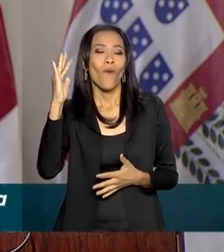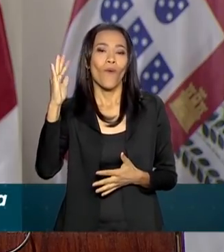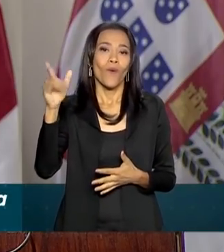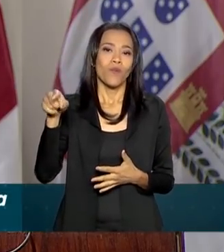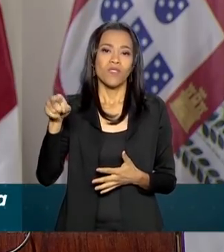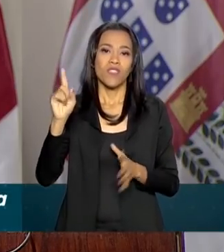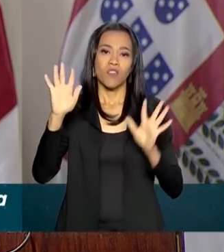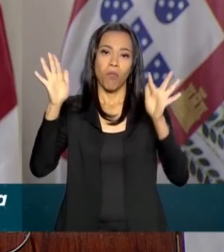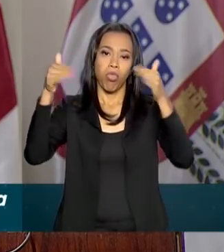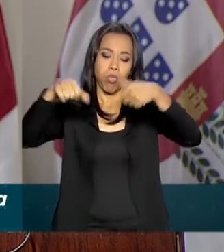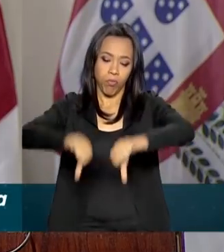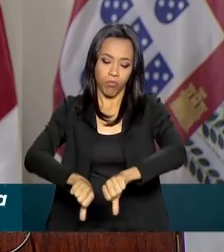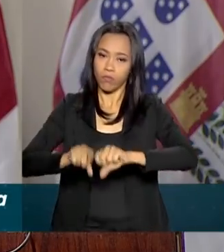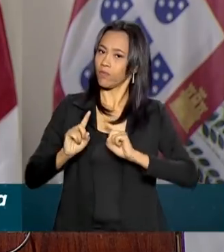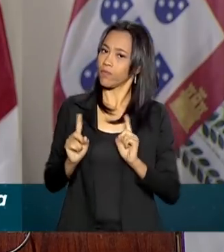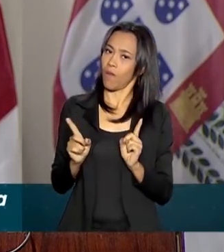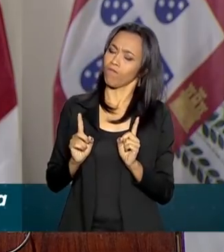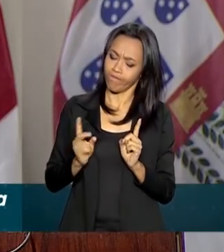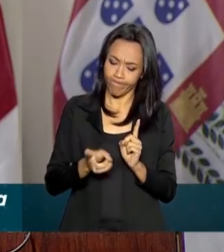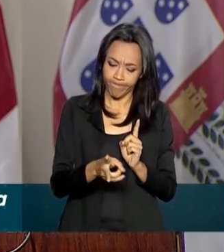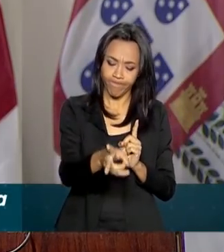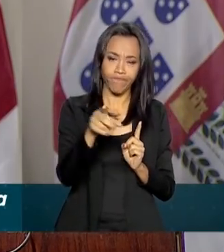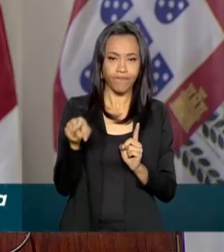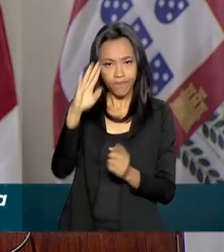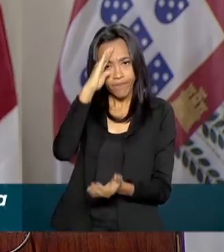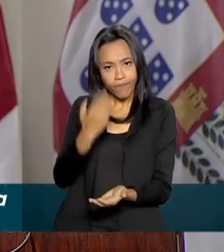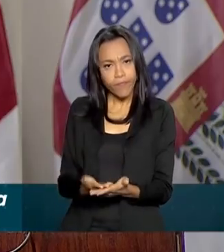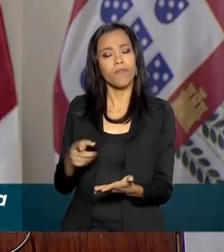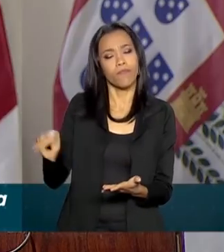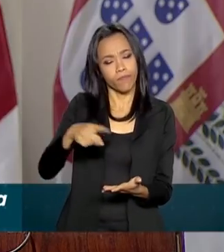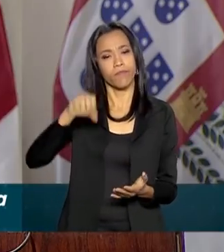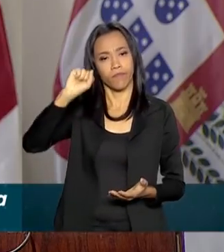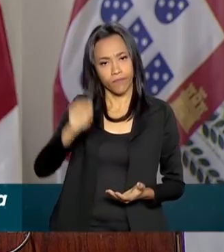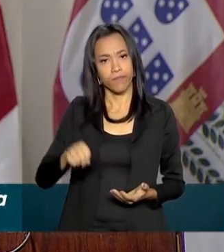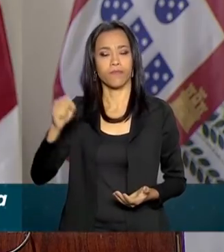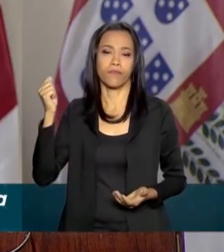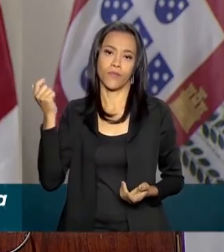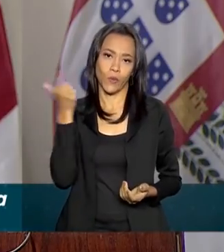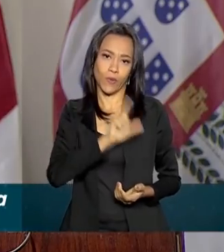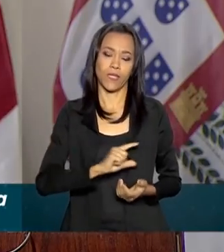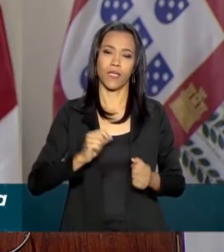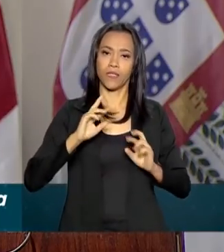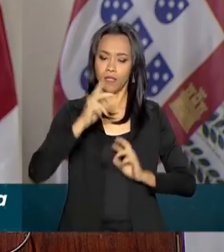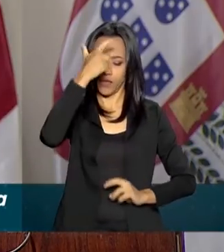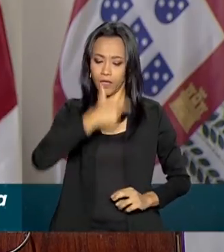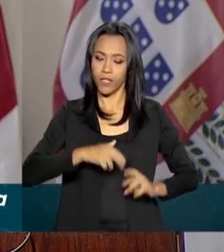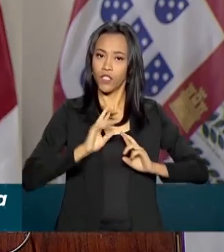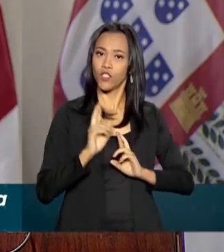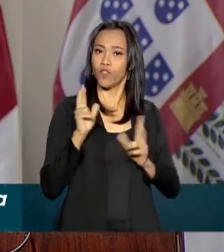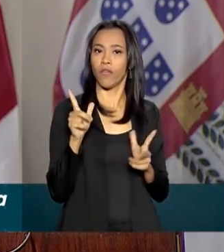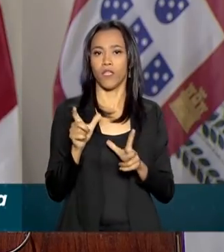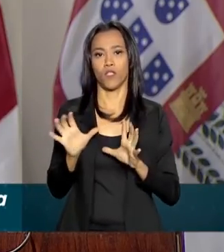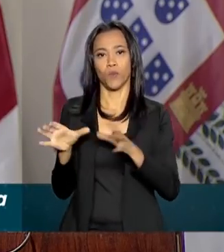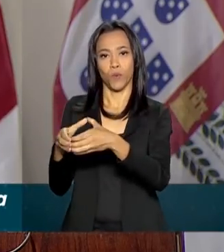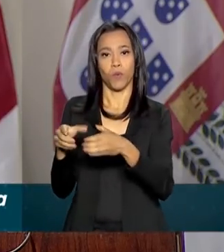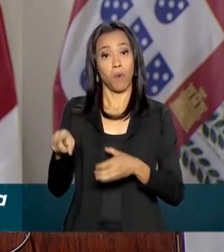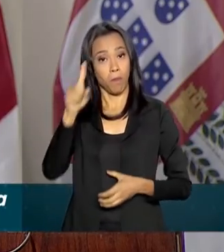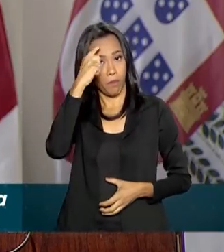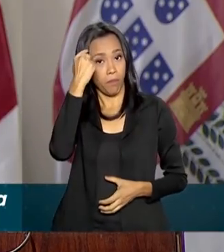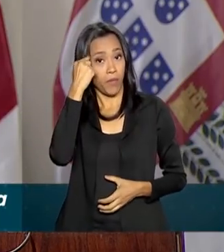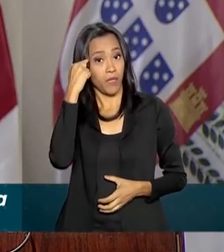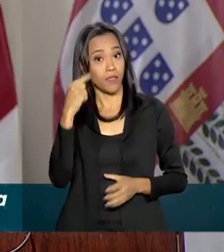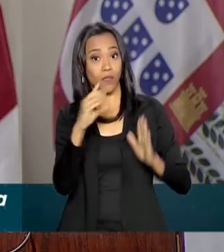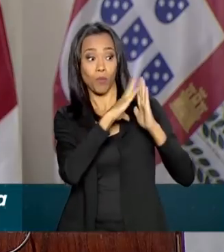desfeitos e acreditem que vocês podem sim fazer a diferença pense num exemplo da patrona